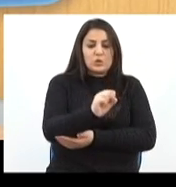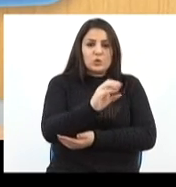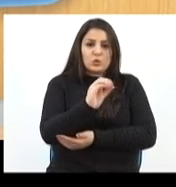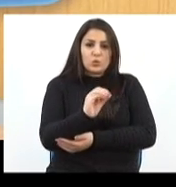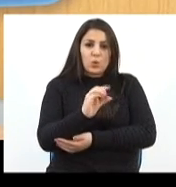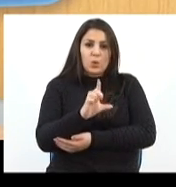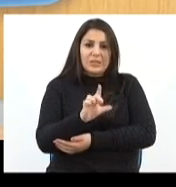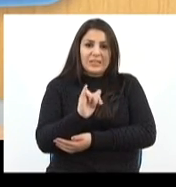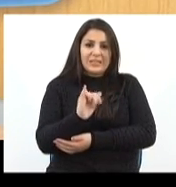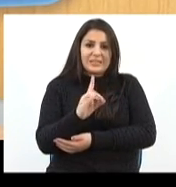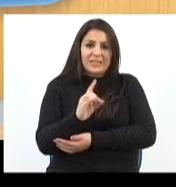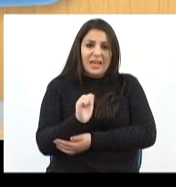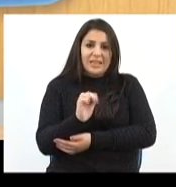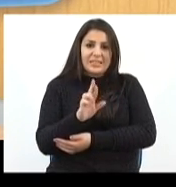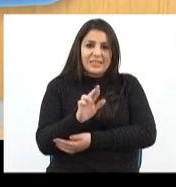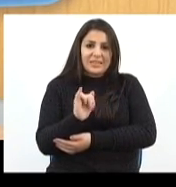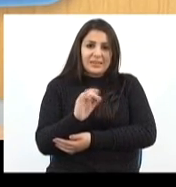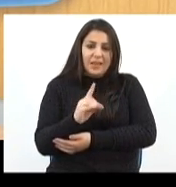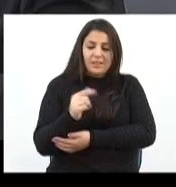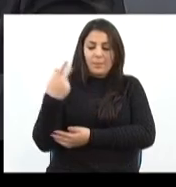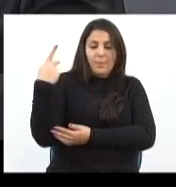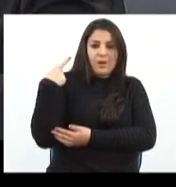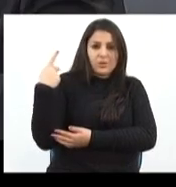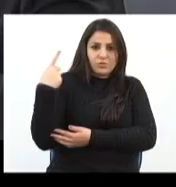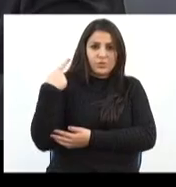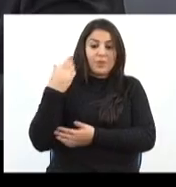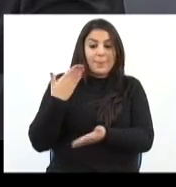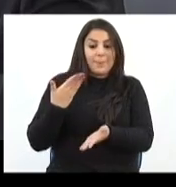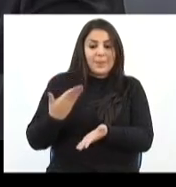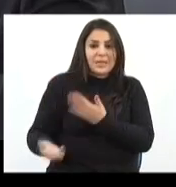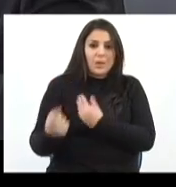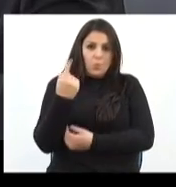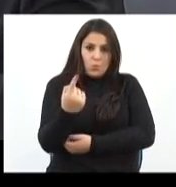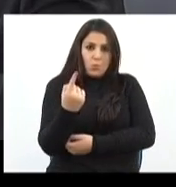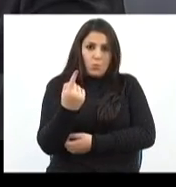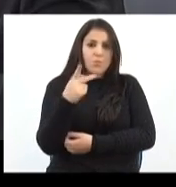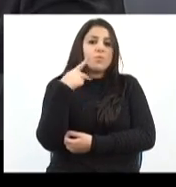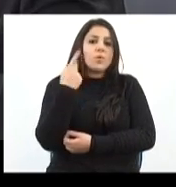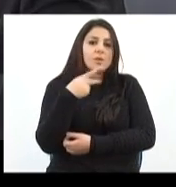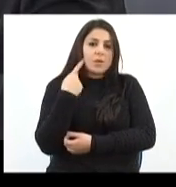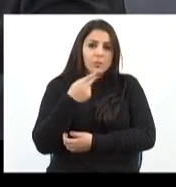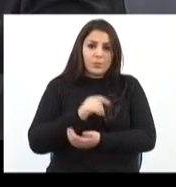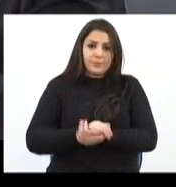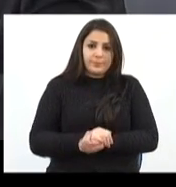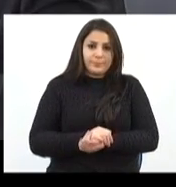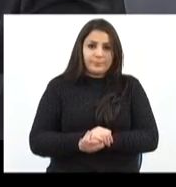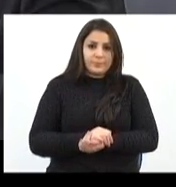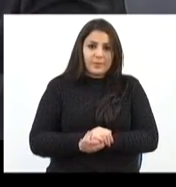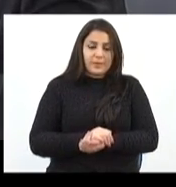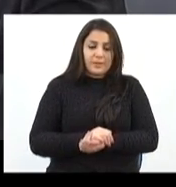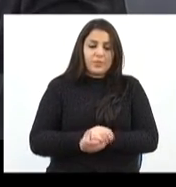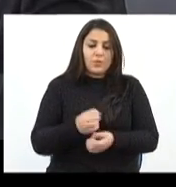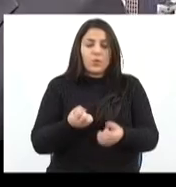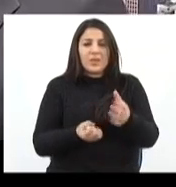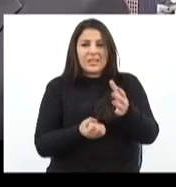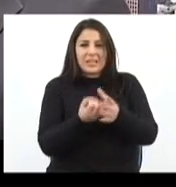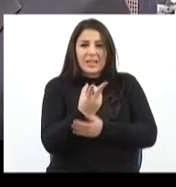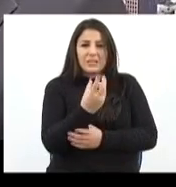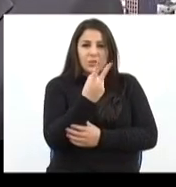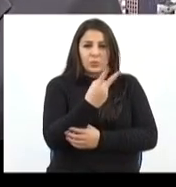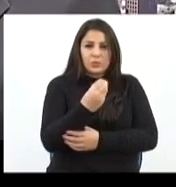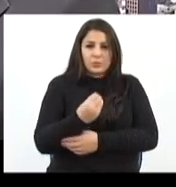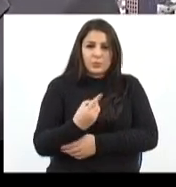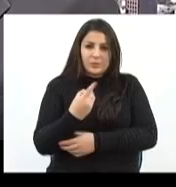menos uma cadeira no Legislativo. A bancada do Solidariedade foi criada em 2013. Na